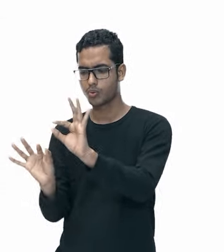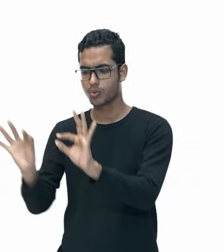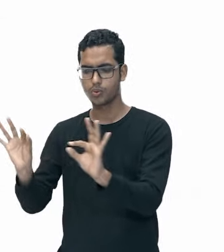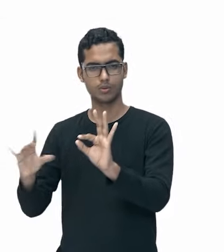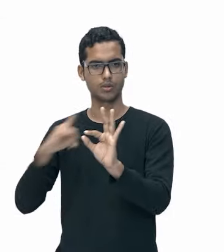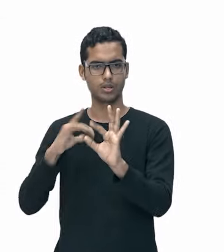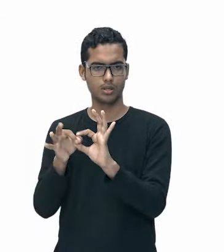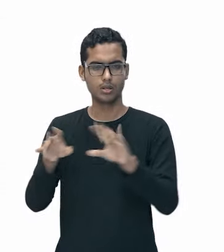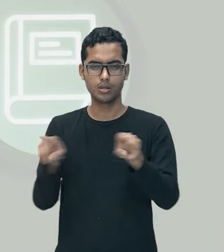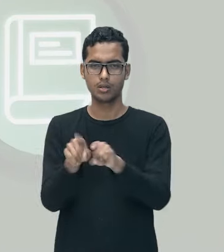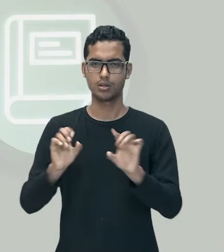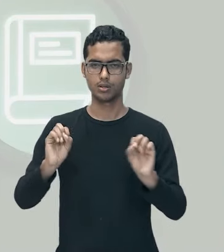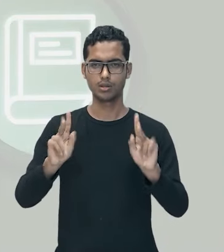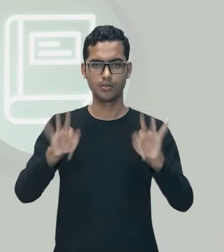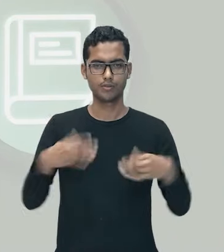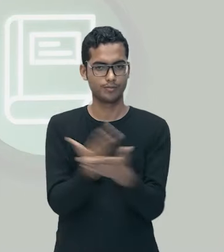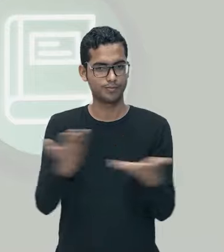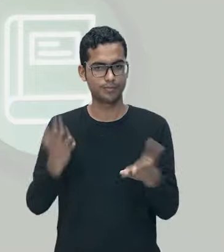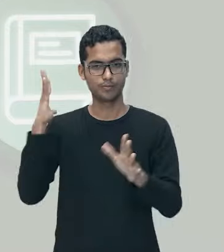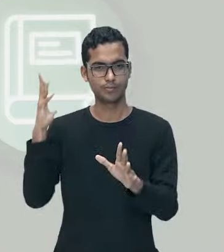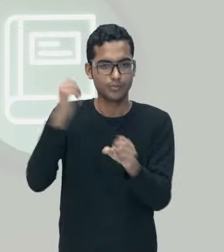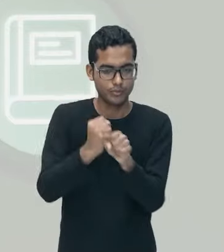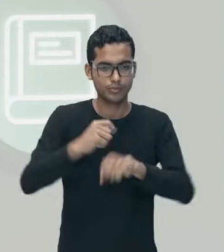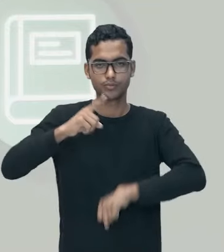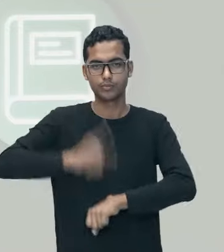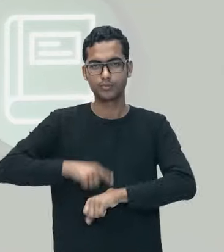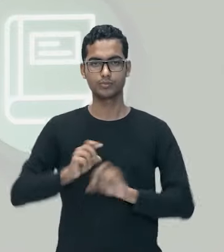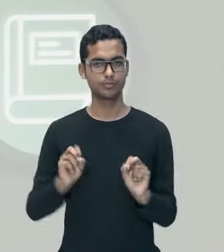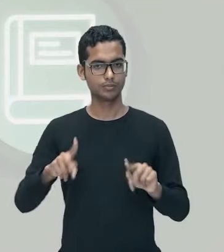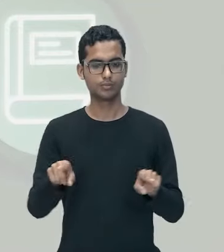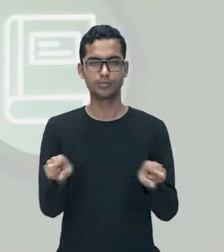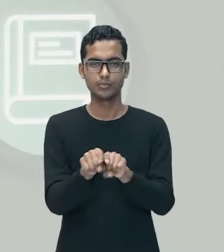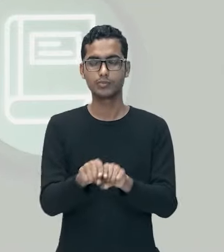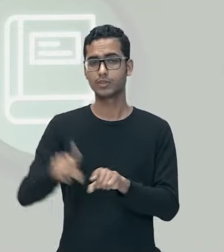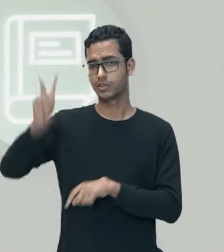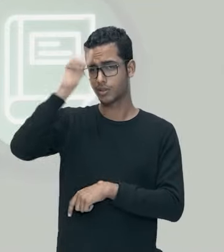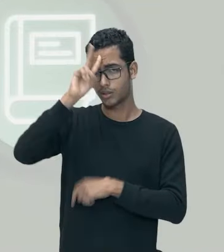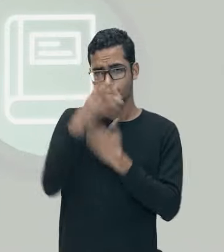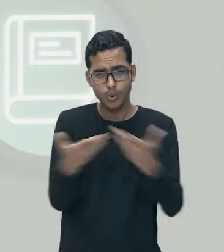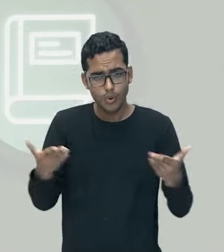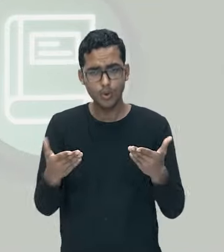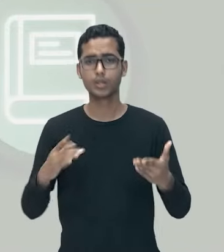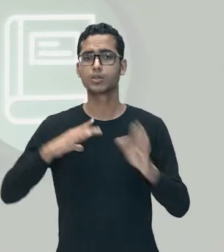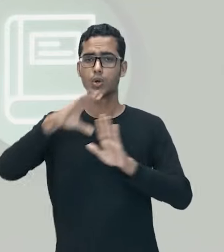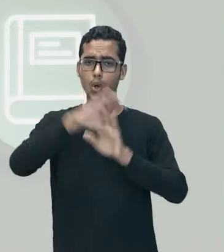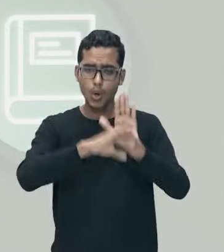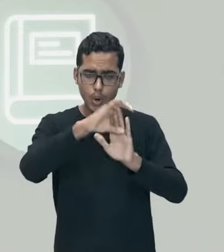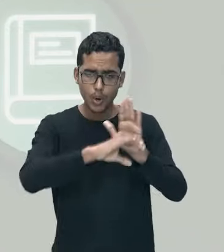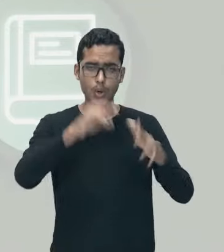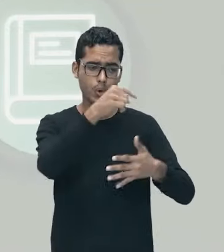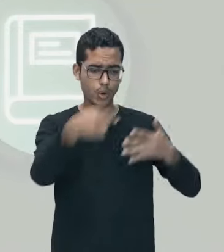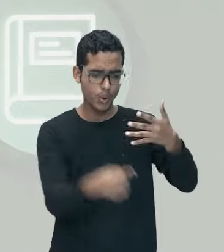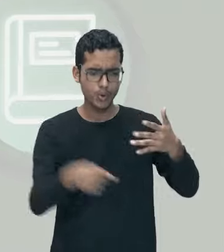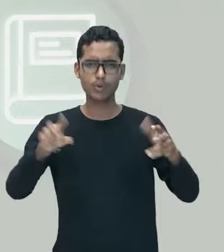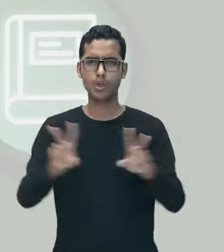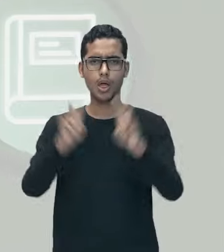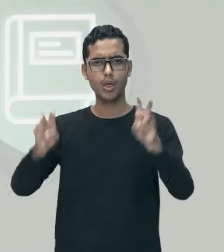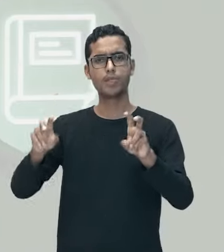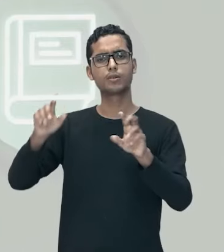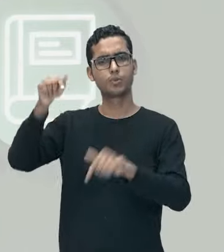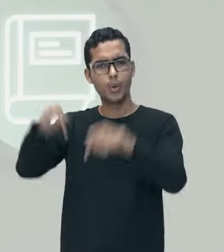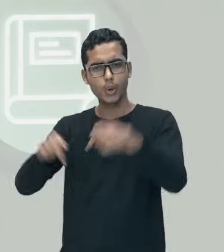então por aqui nós finalizamos esse momento de revisão reforçando mais conceitos sobre né a química